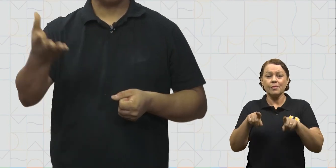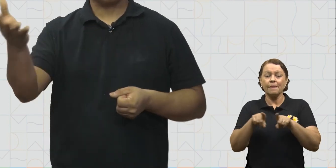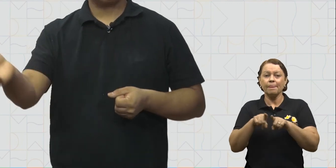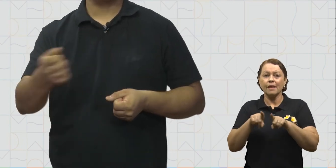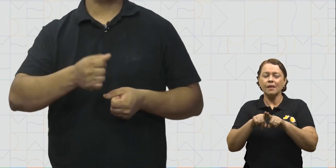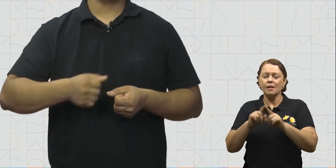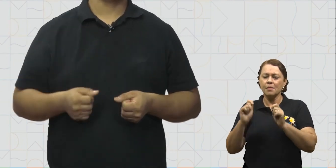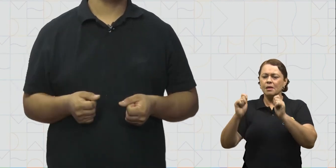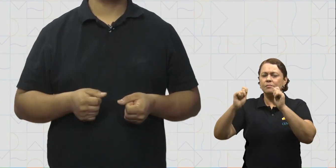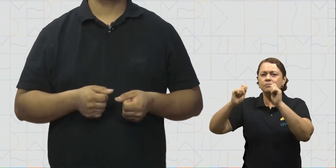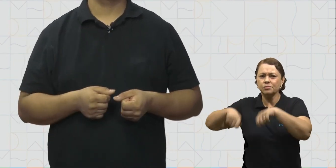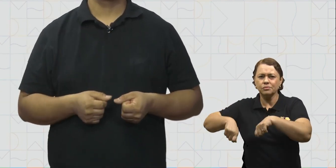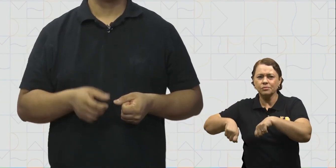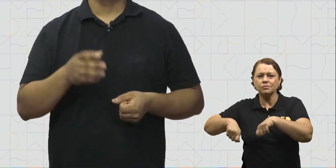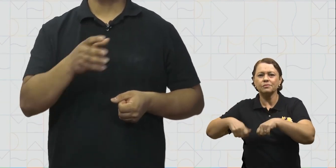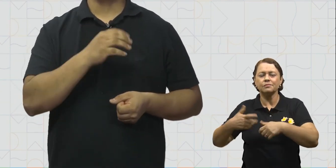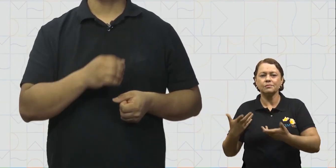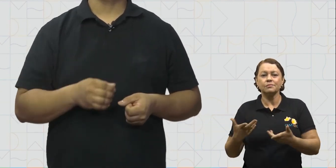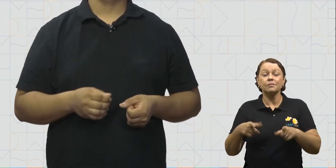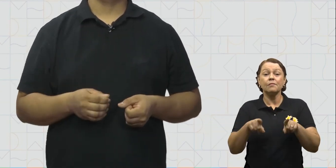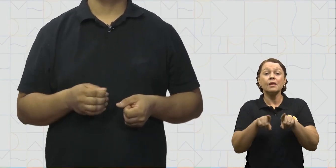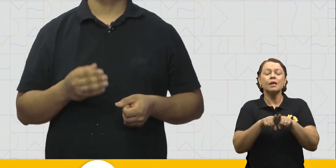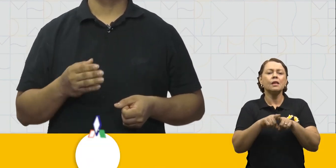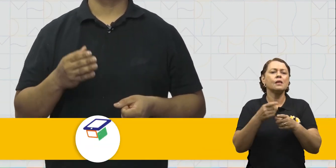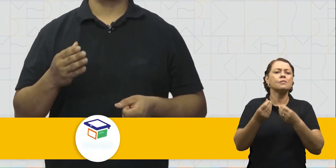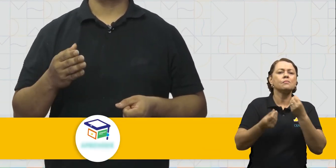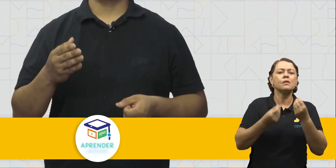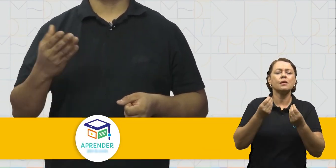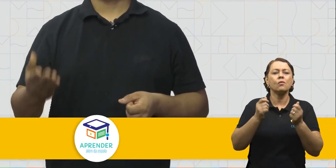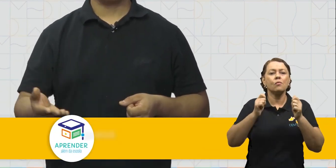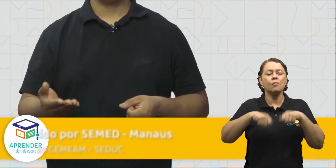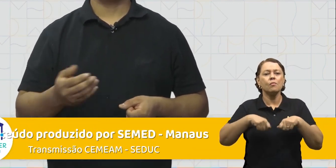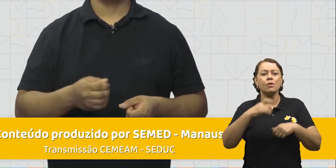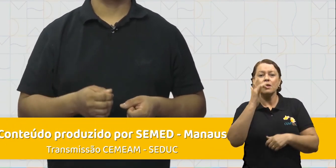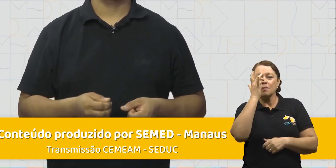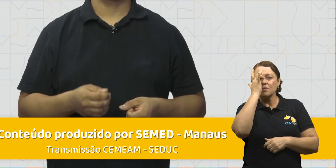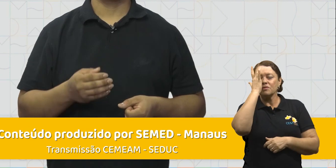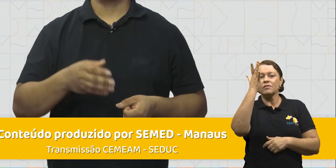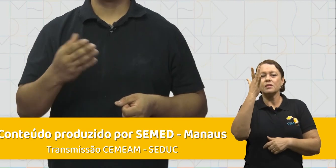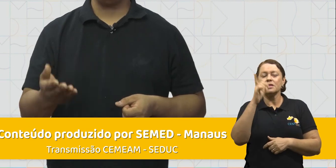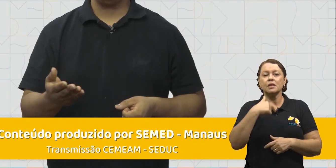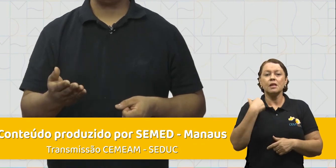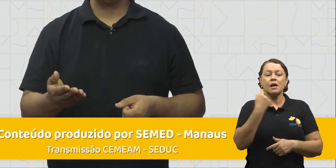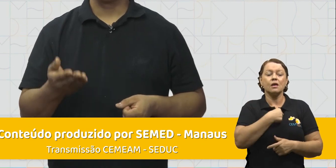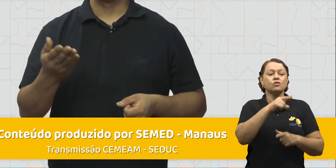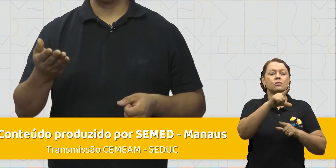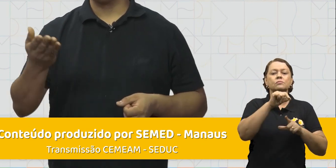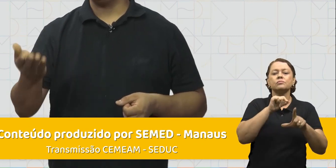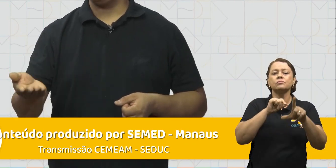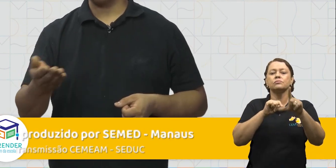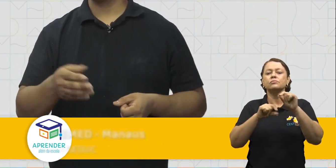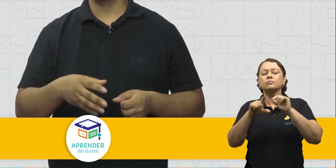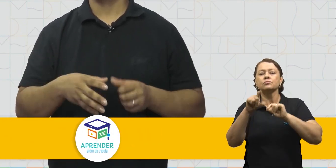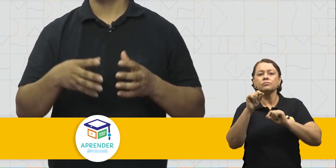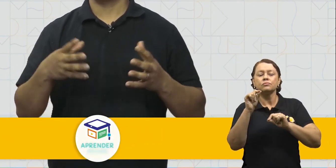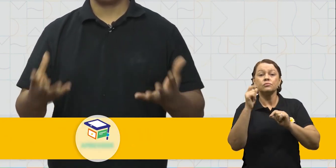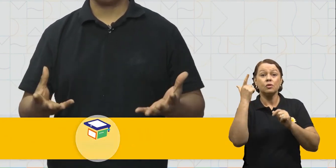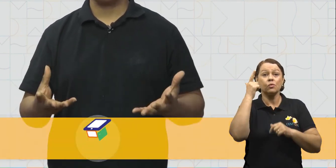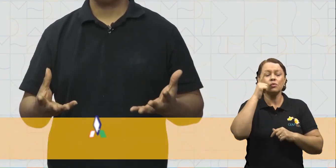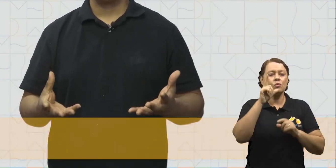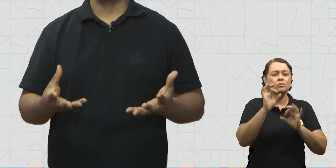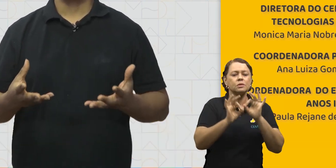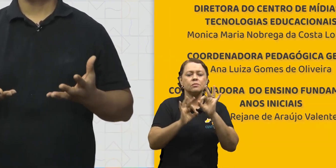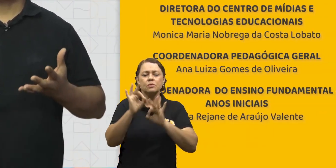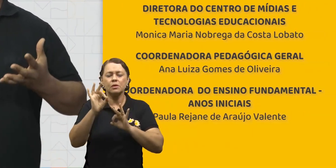em árvore de possibilidades e ainda sobre como podemos facilitar Nossas escolhas quando conseguimos